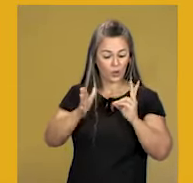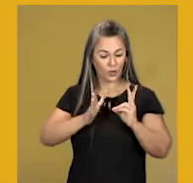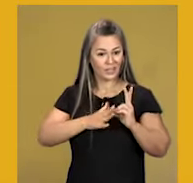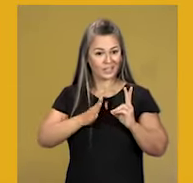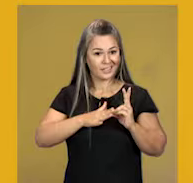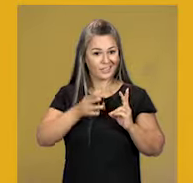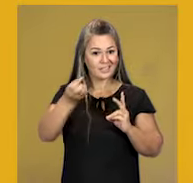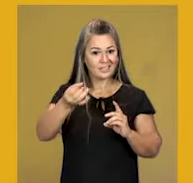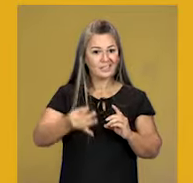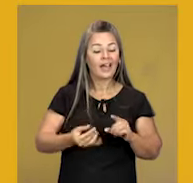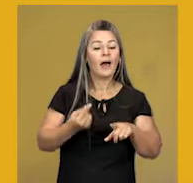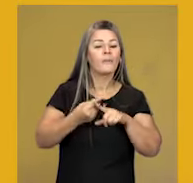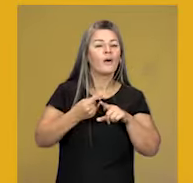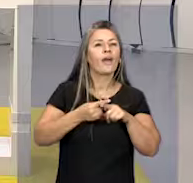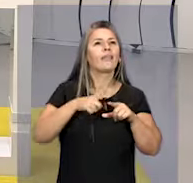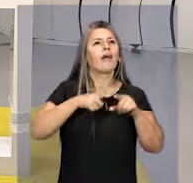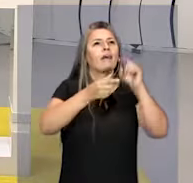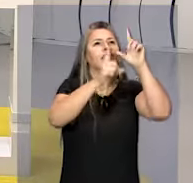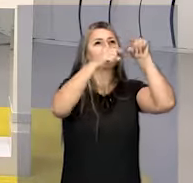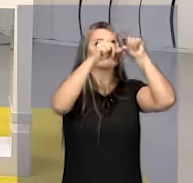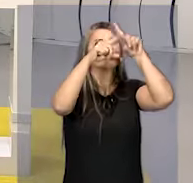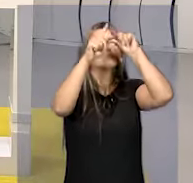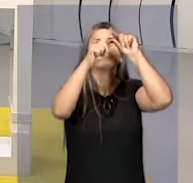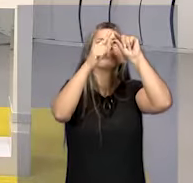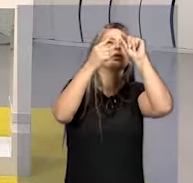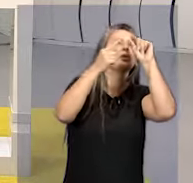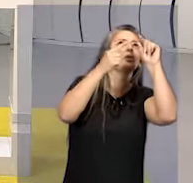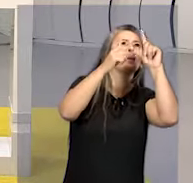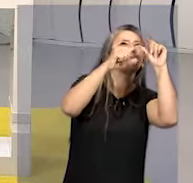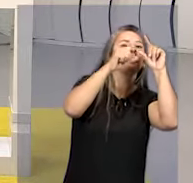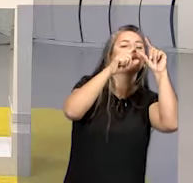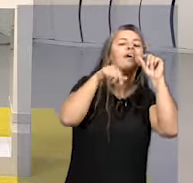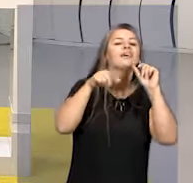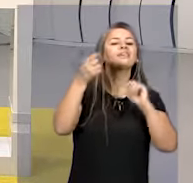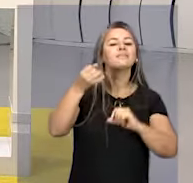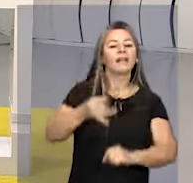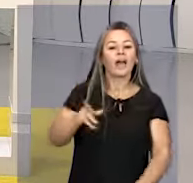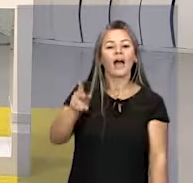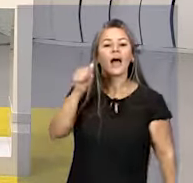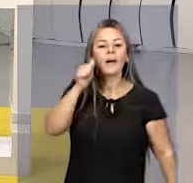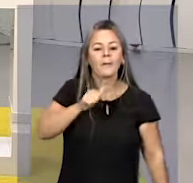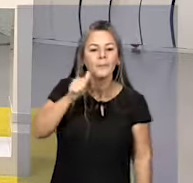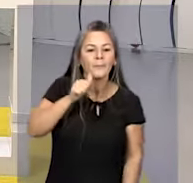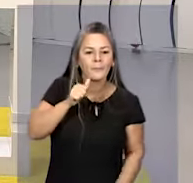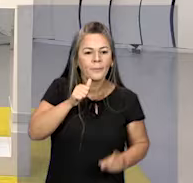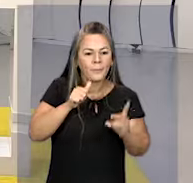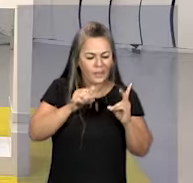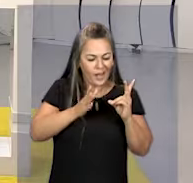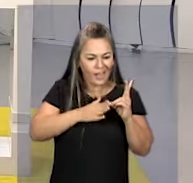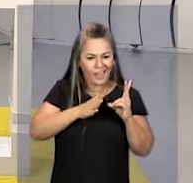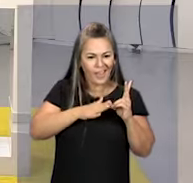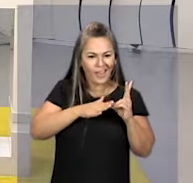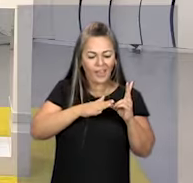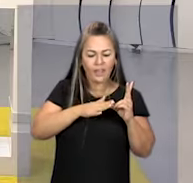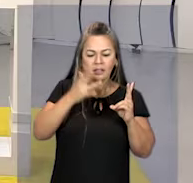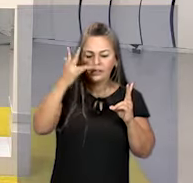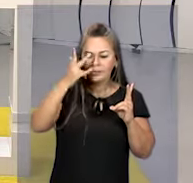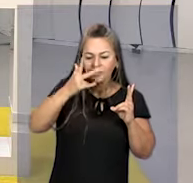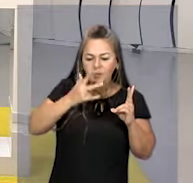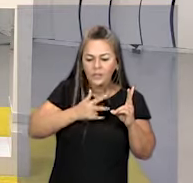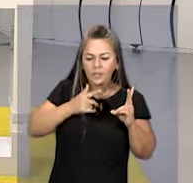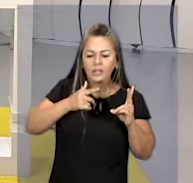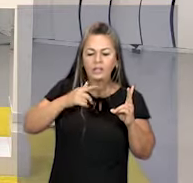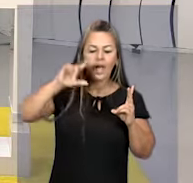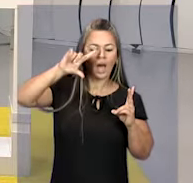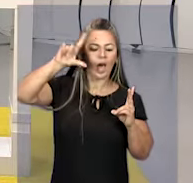origem das estrelas. Então, na realidade, eram moças muito bonitas que, convencidas por Jaci, foram morar no